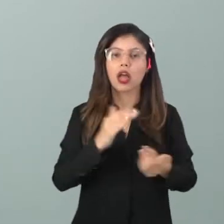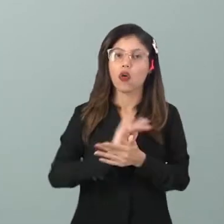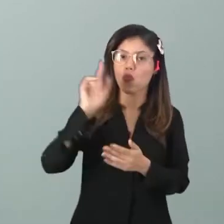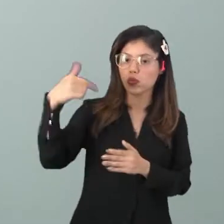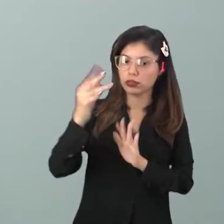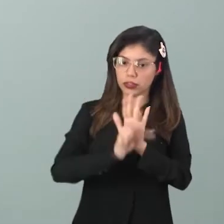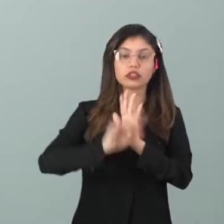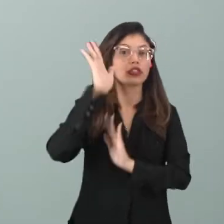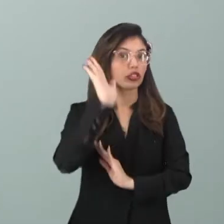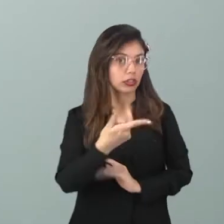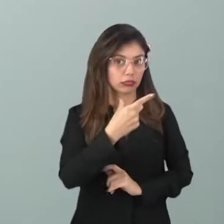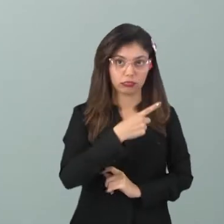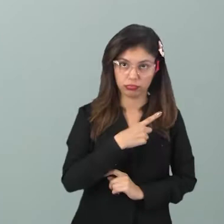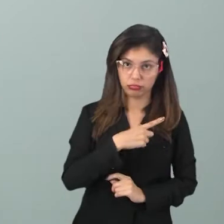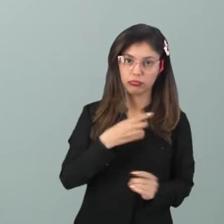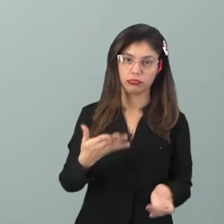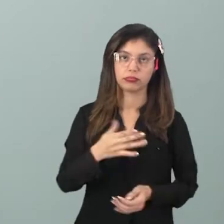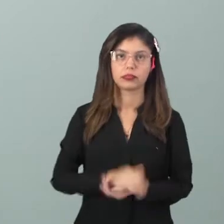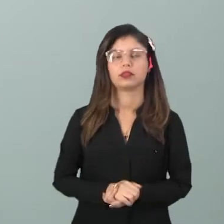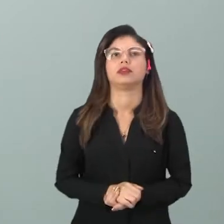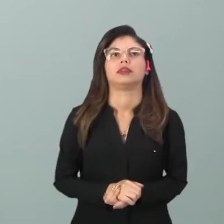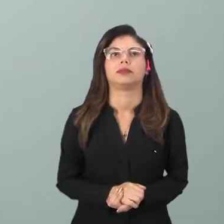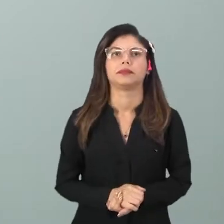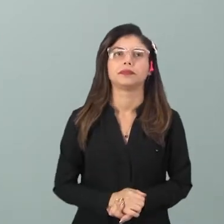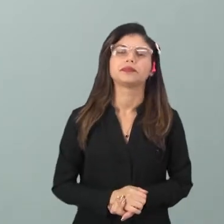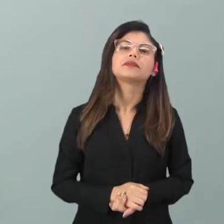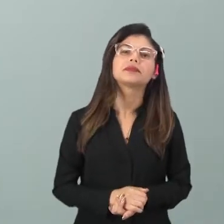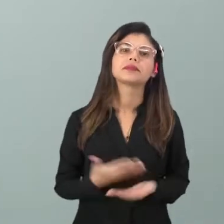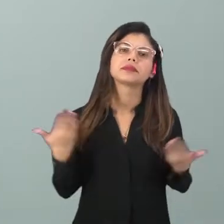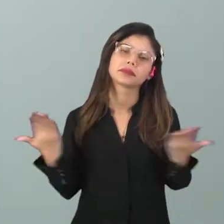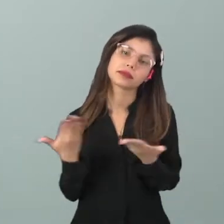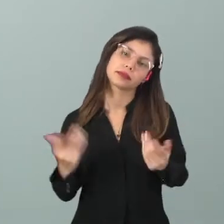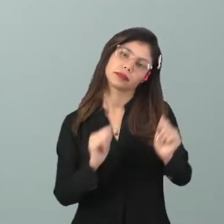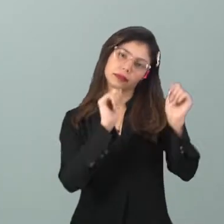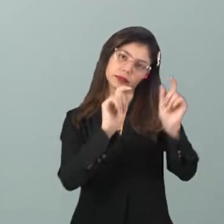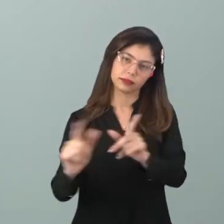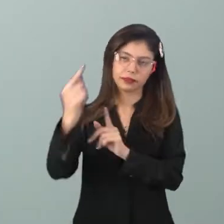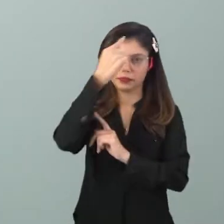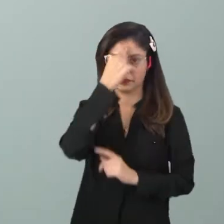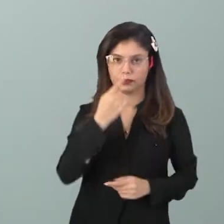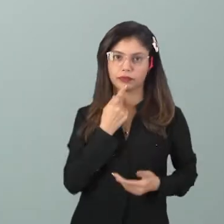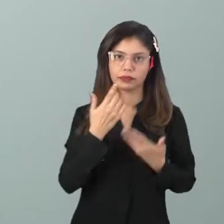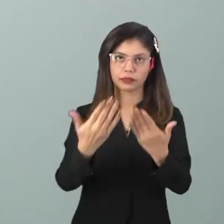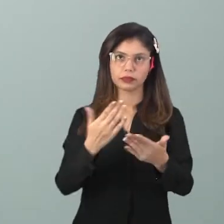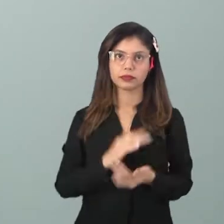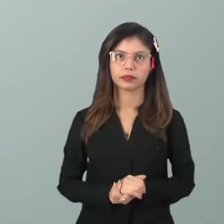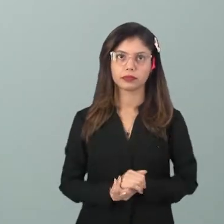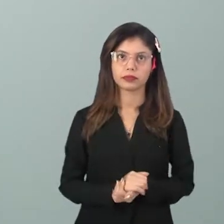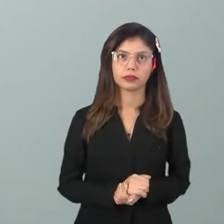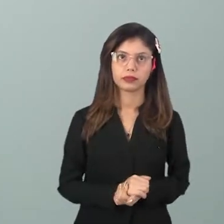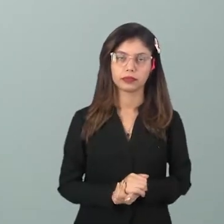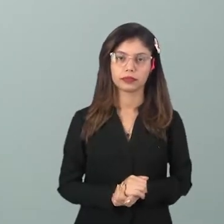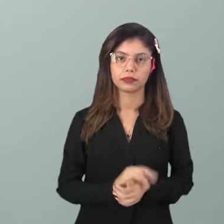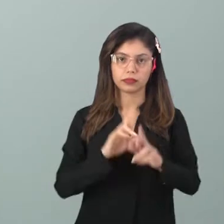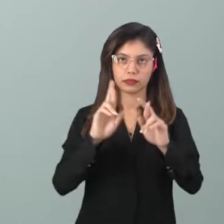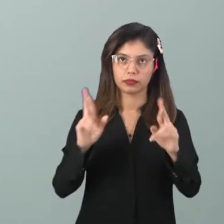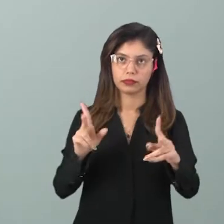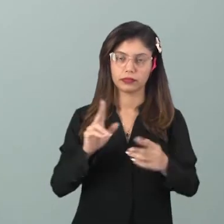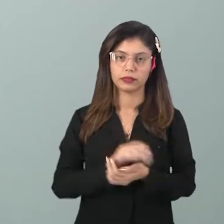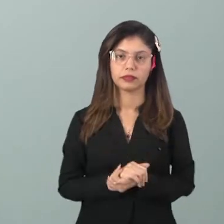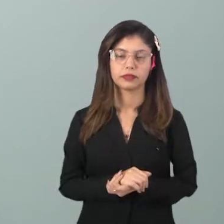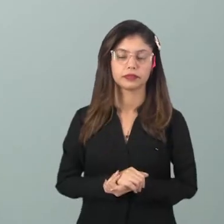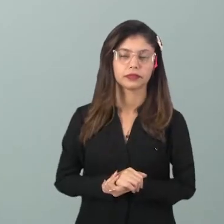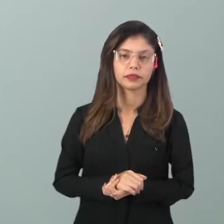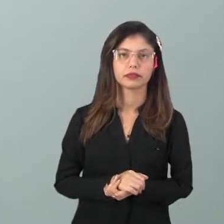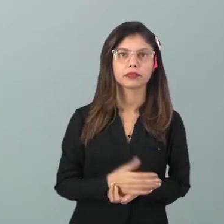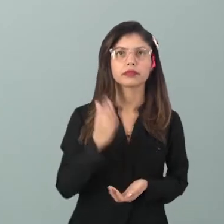outro texto já existente. Vou mostrar agora duas imagens para vocês, dois textos distintos, para